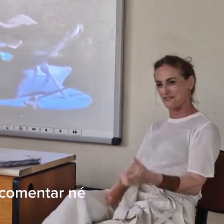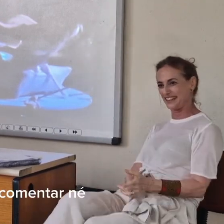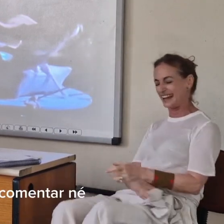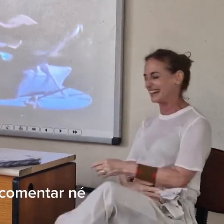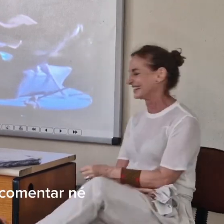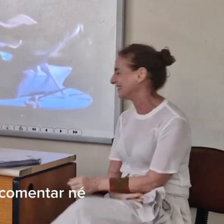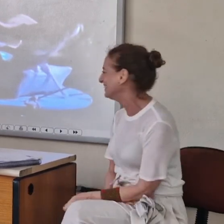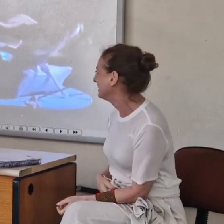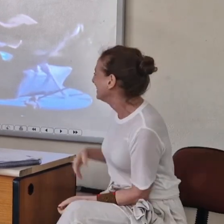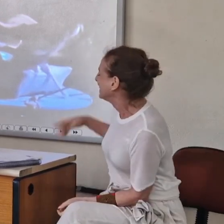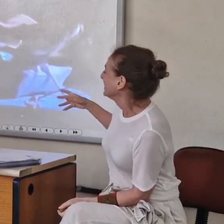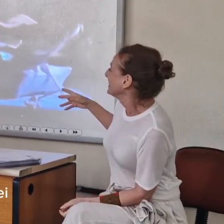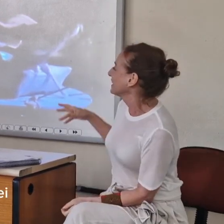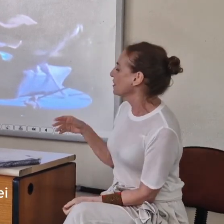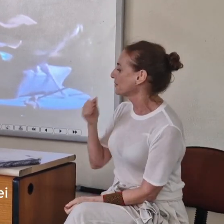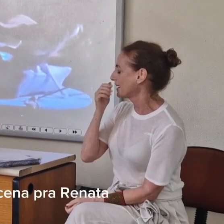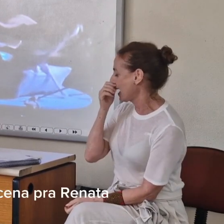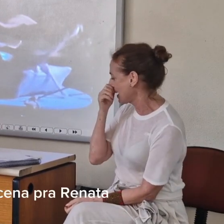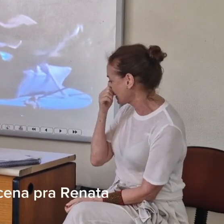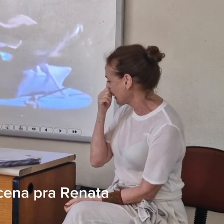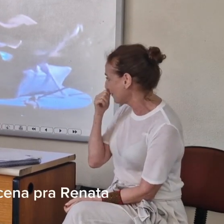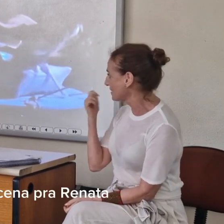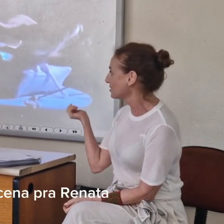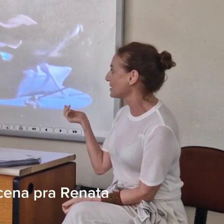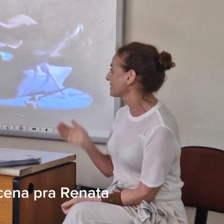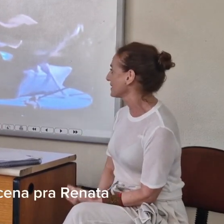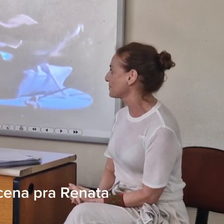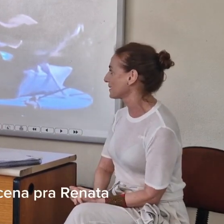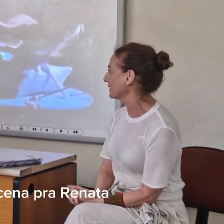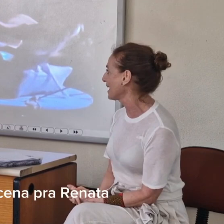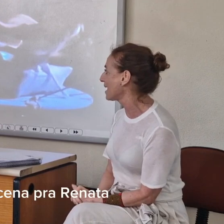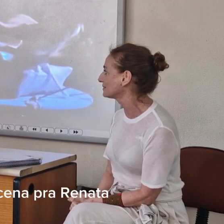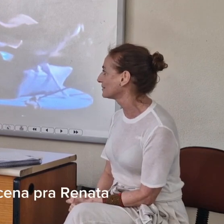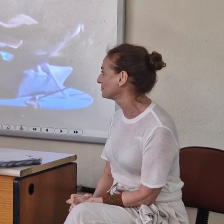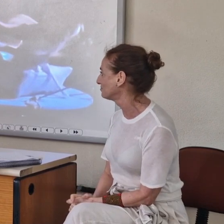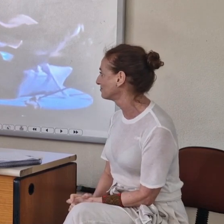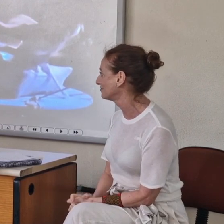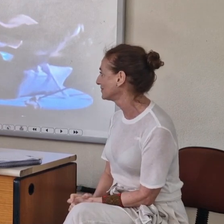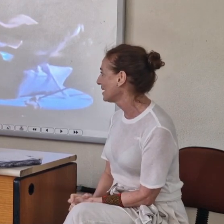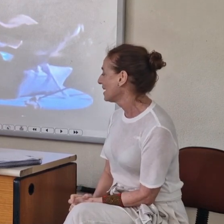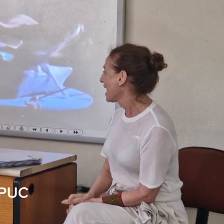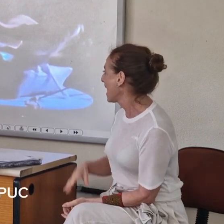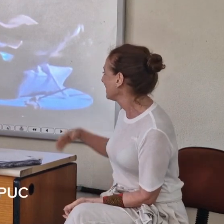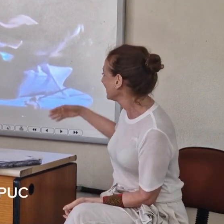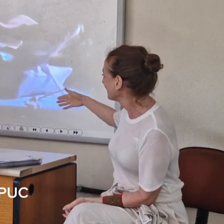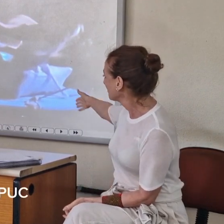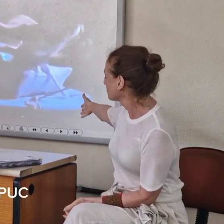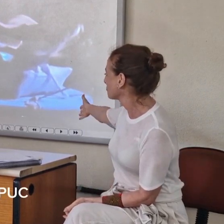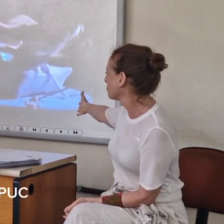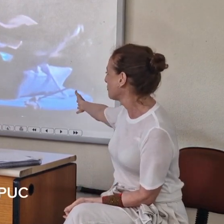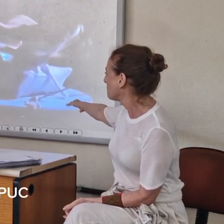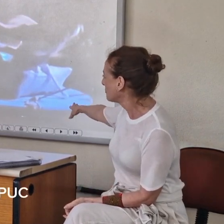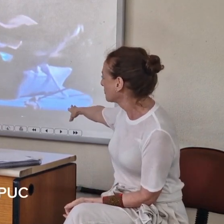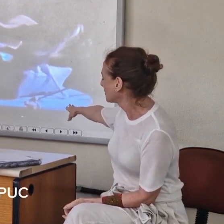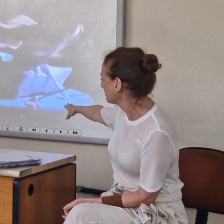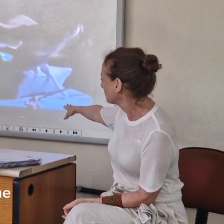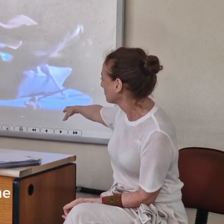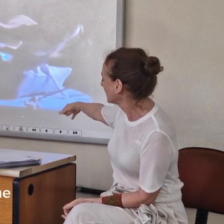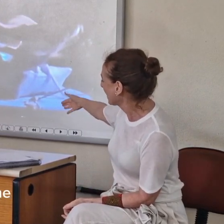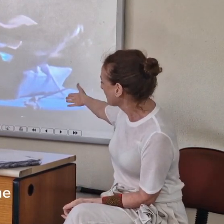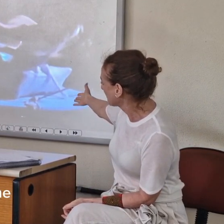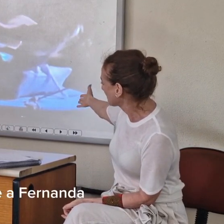lembra de comentar. E aí eu falei, cara, fazer uma cena com a Renata. Aí, de novo, a